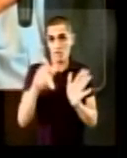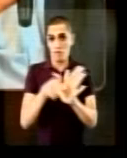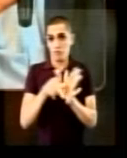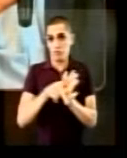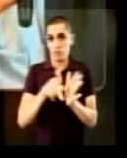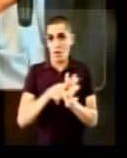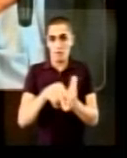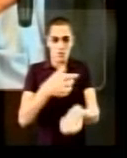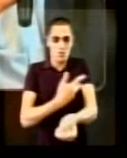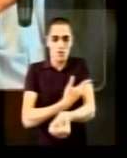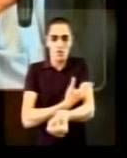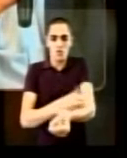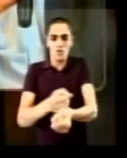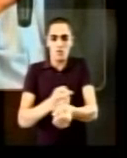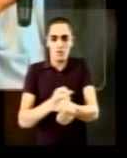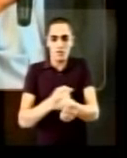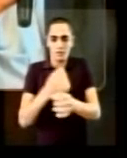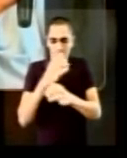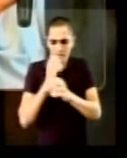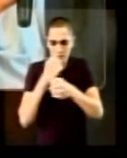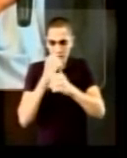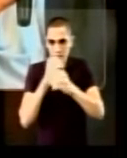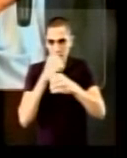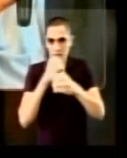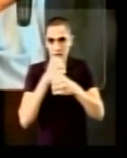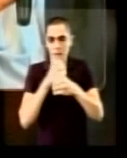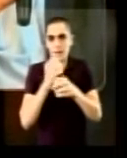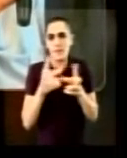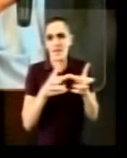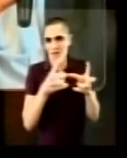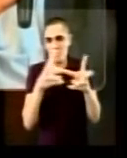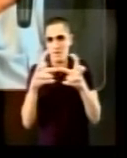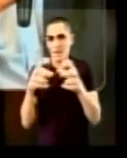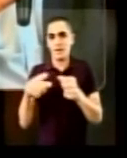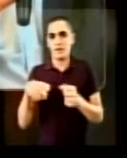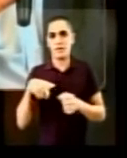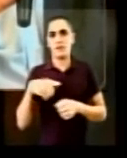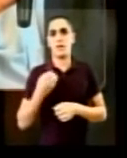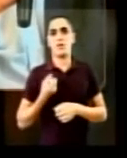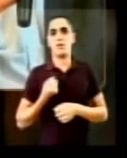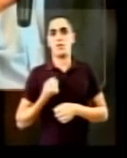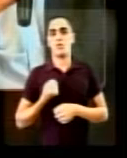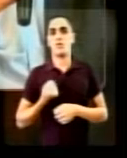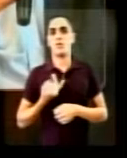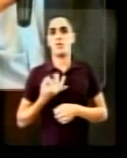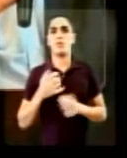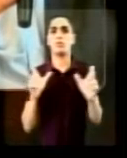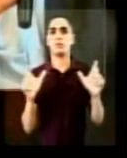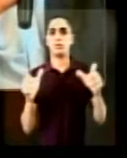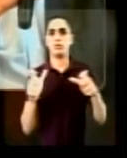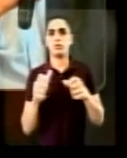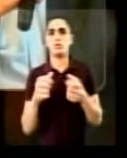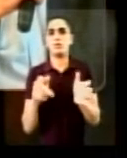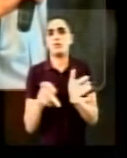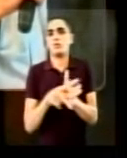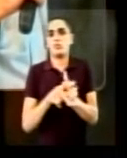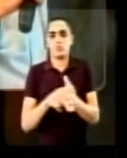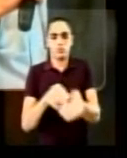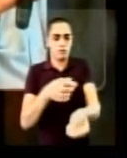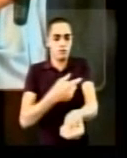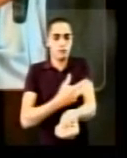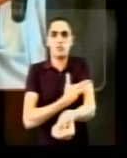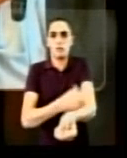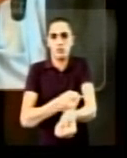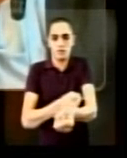Aqui vocês percebem que existe uma diminuição importante do testes sorológicos.